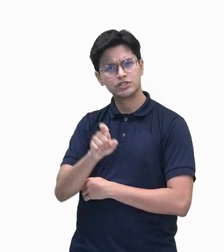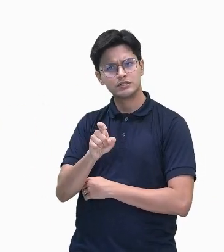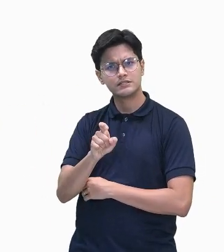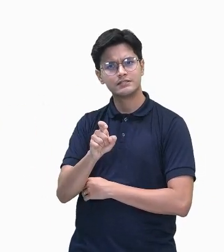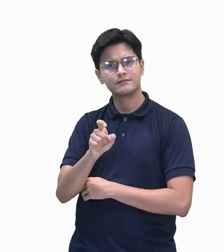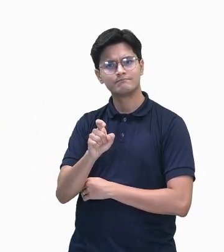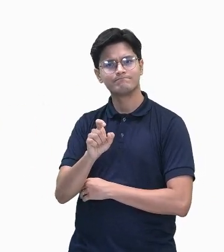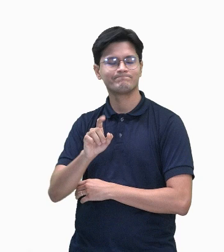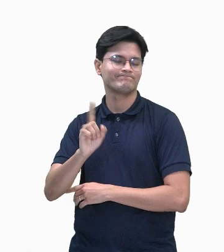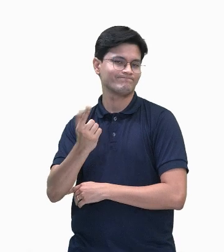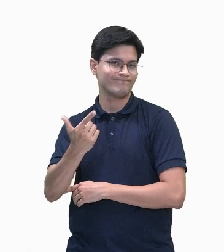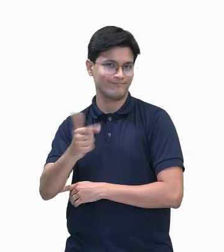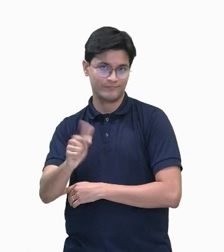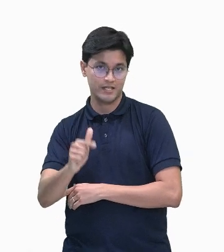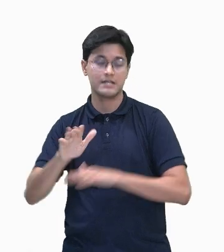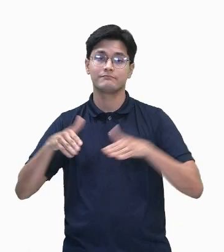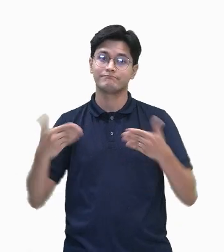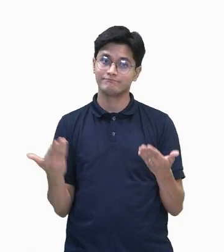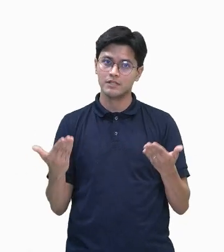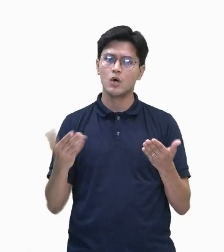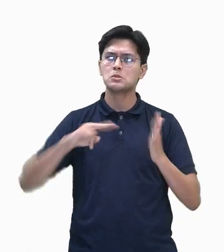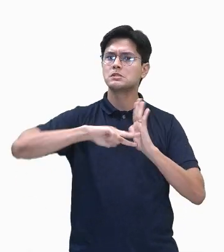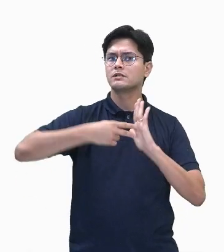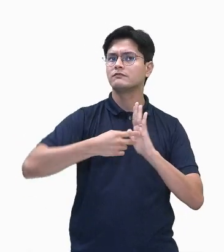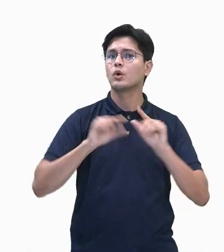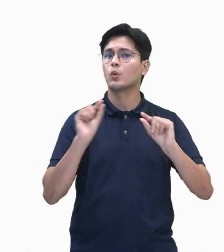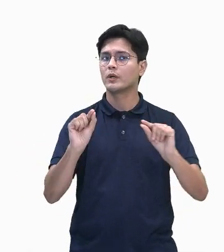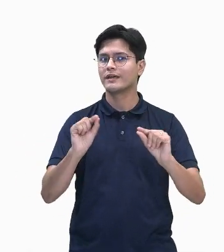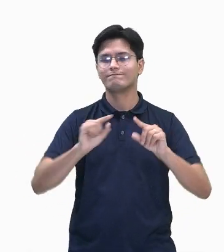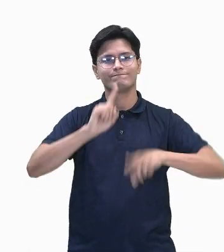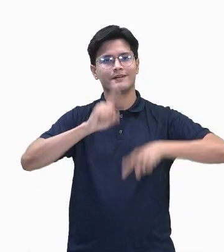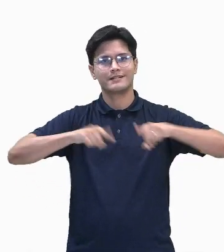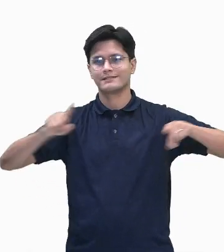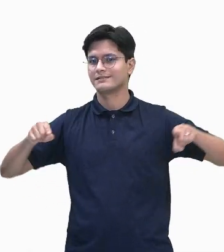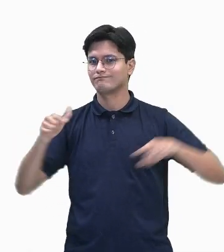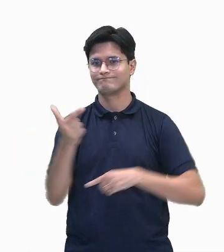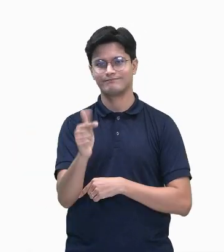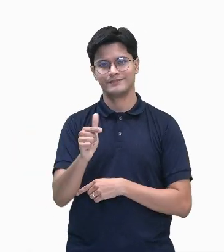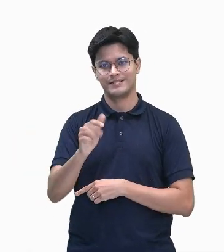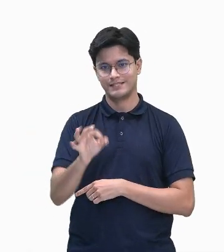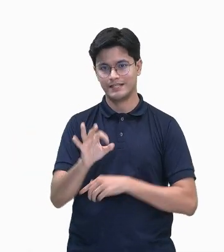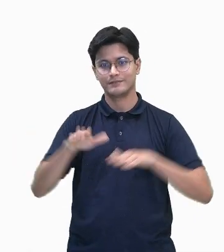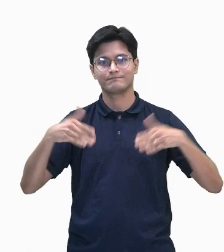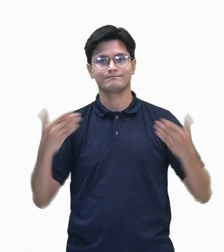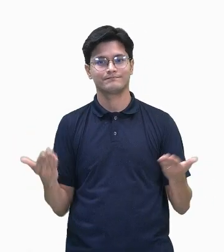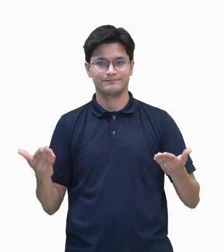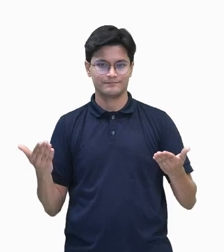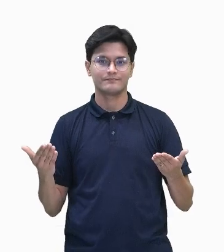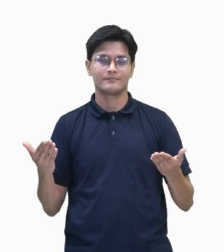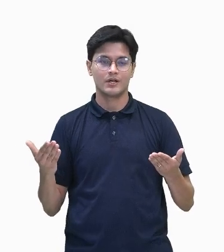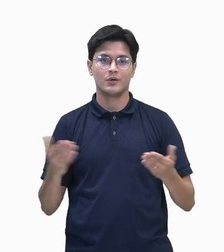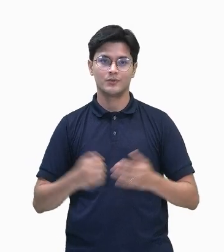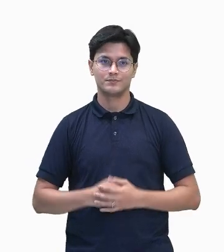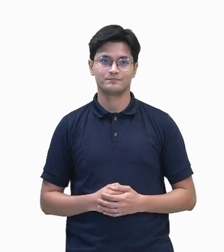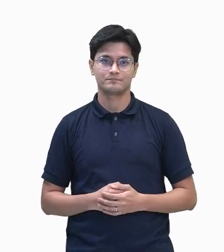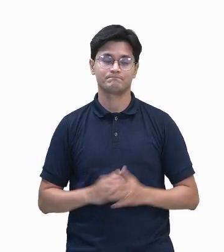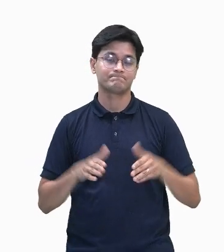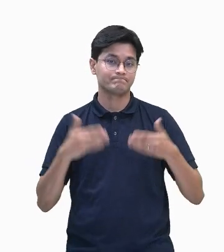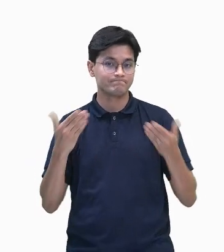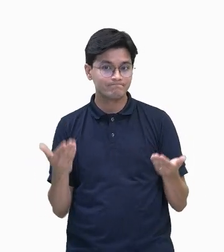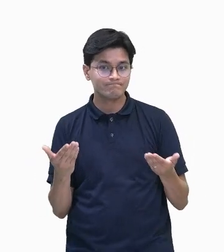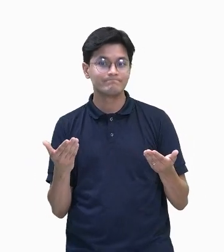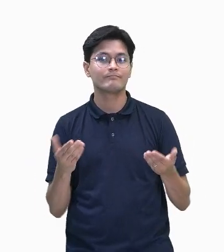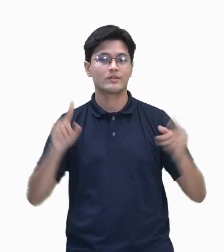variar, certo? E pelo texto você já sabia que até 50 ia pagar R$ 38. Então, via de